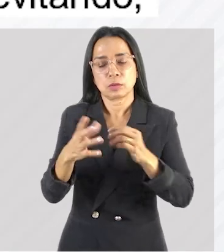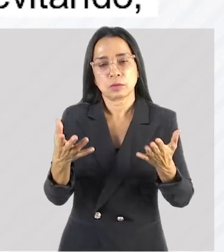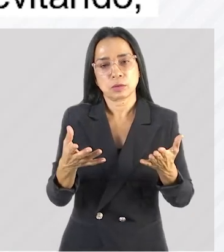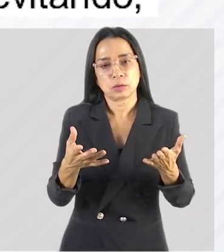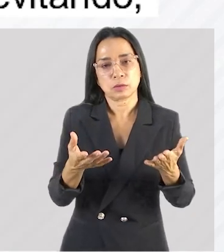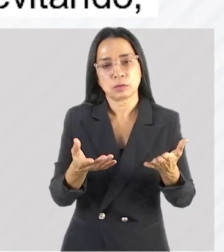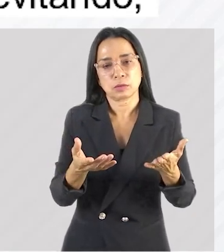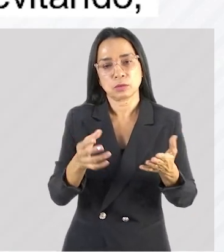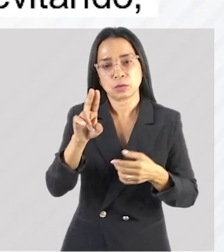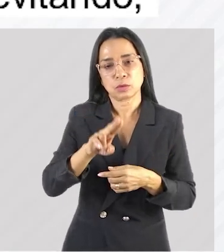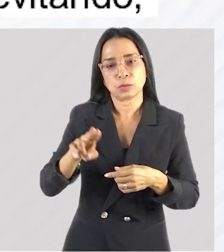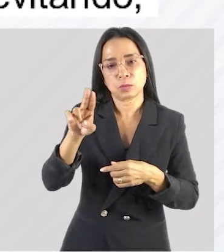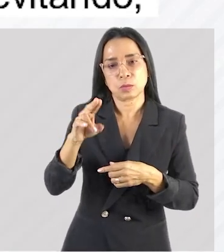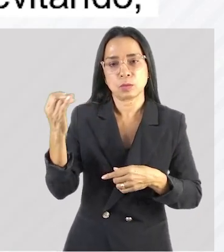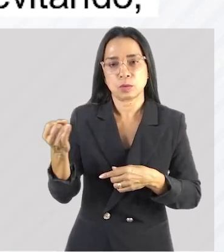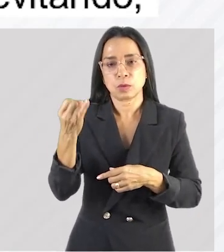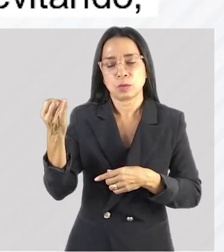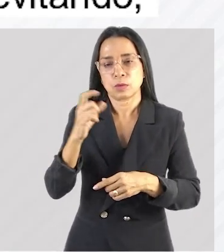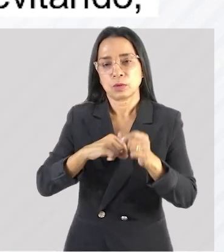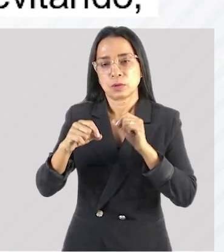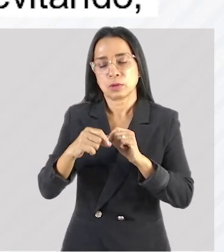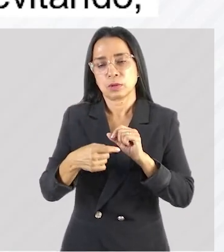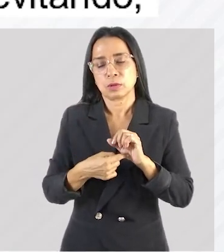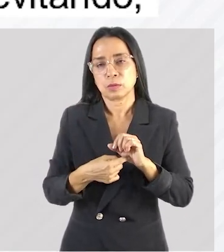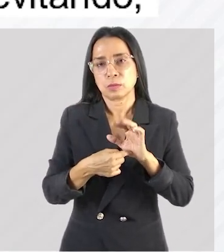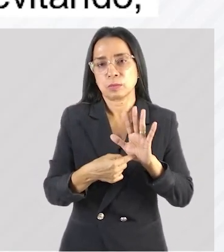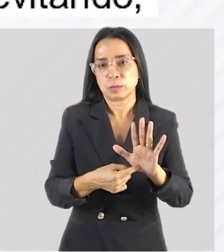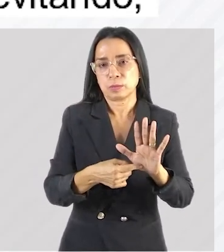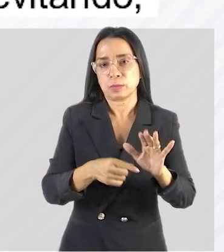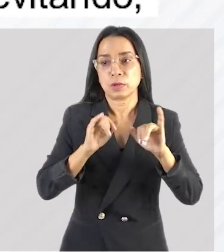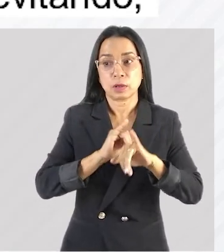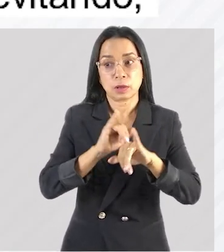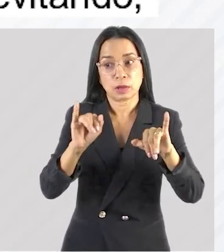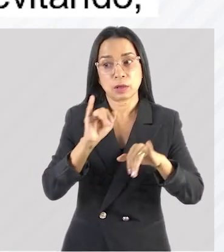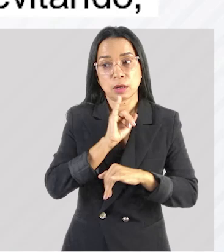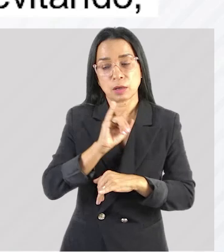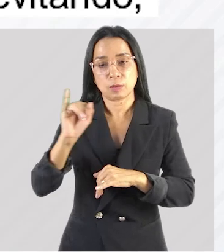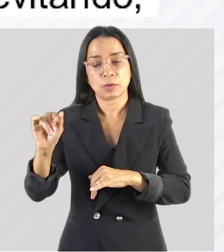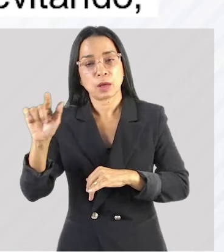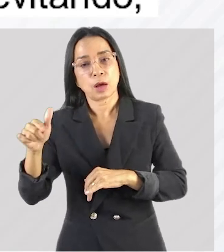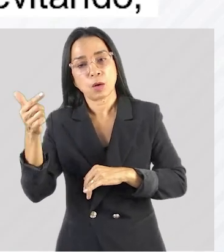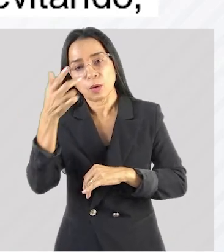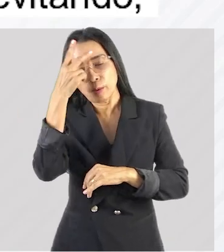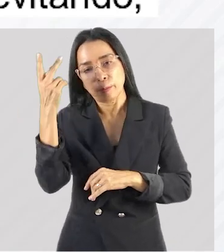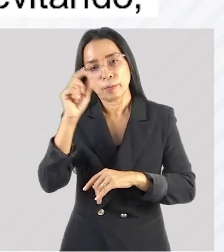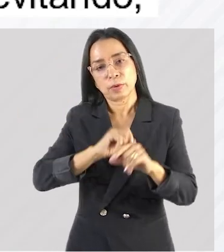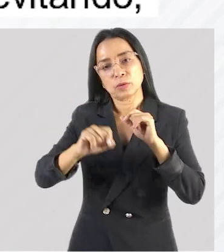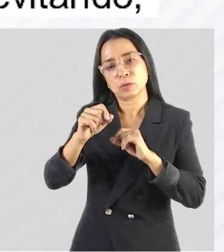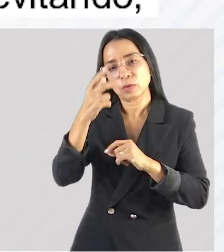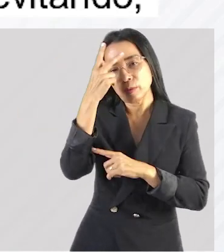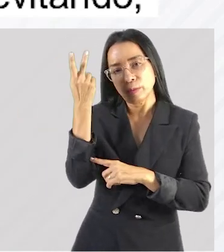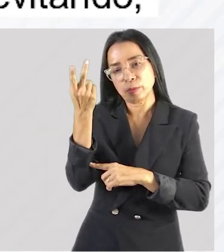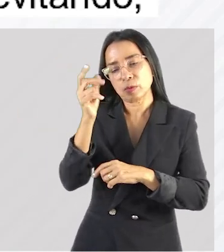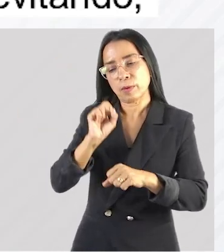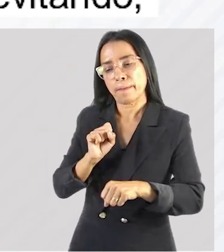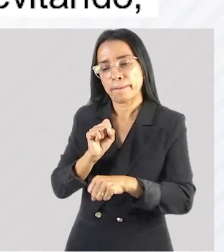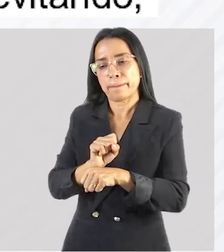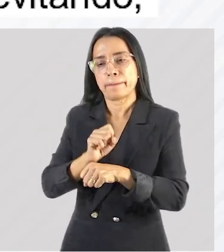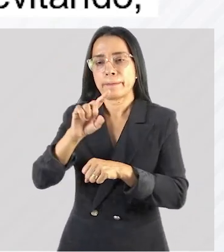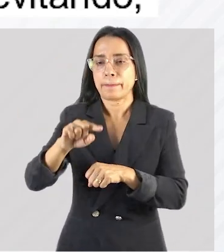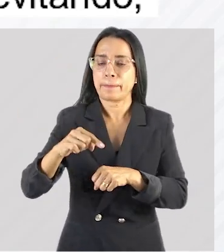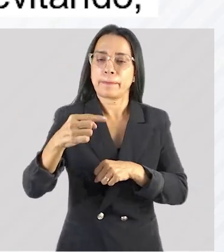uso fundamental para avisar os outros motoristas quando alguém parado logo à